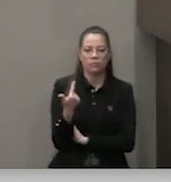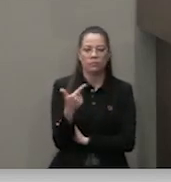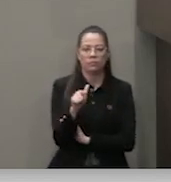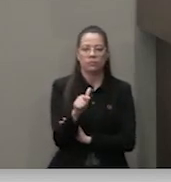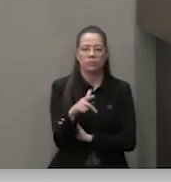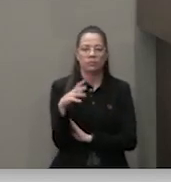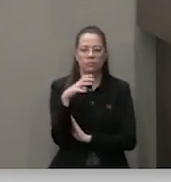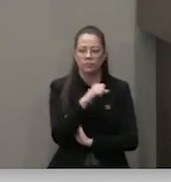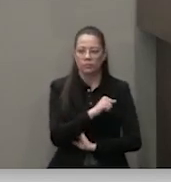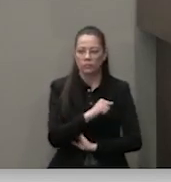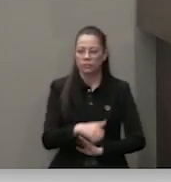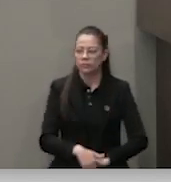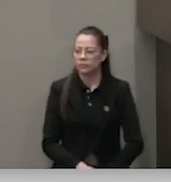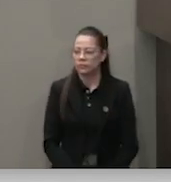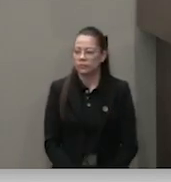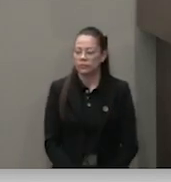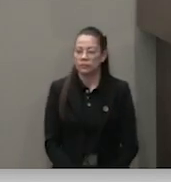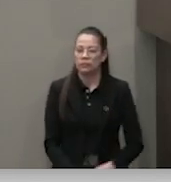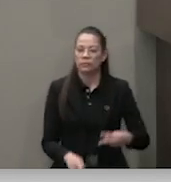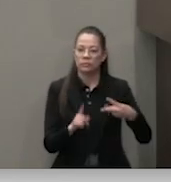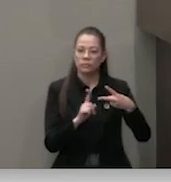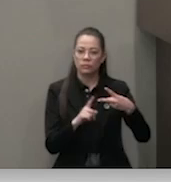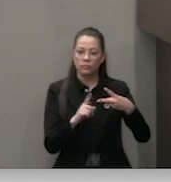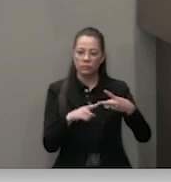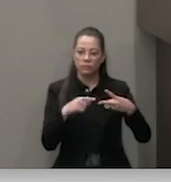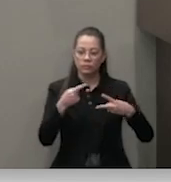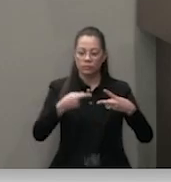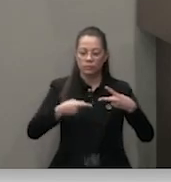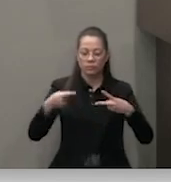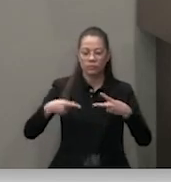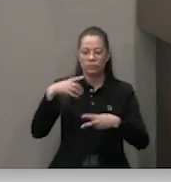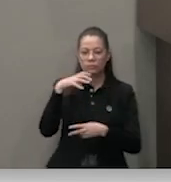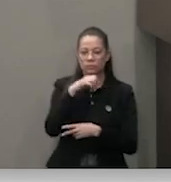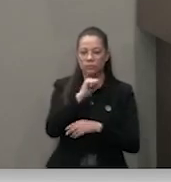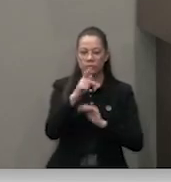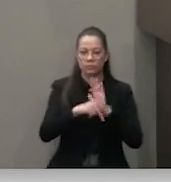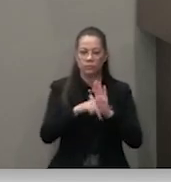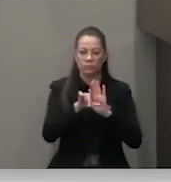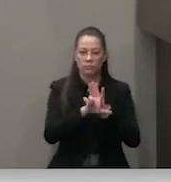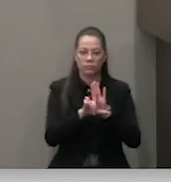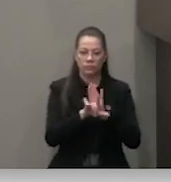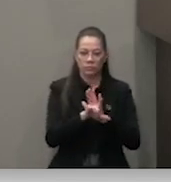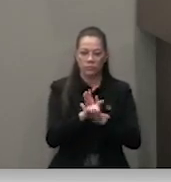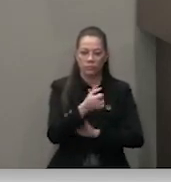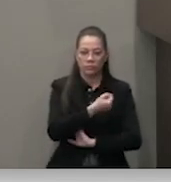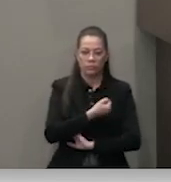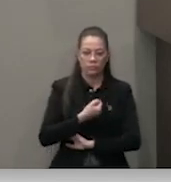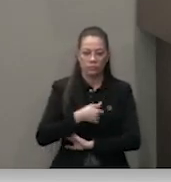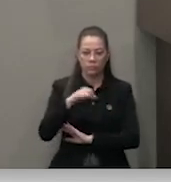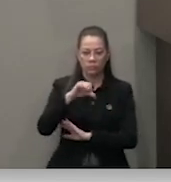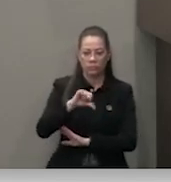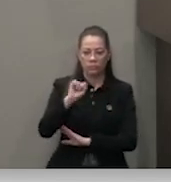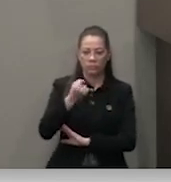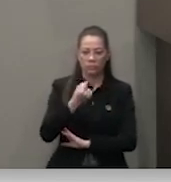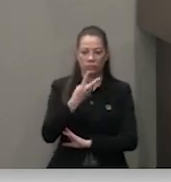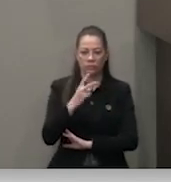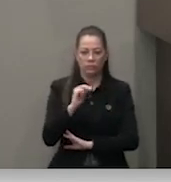outras providências em segunda discussão prévia projeto de lei número